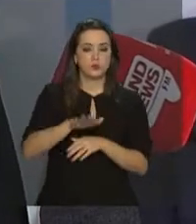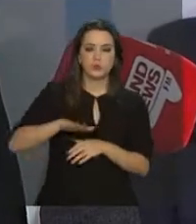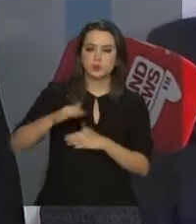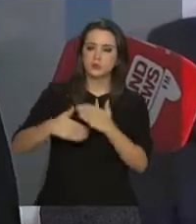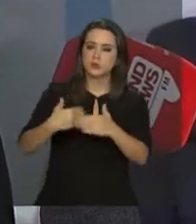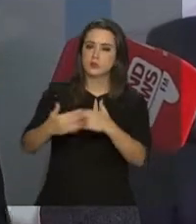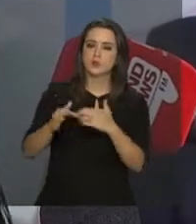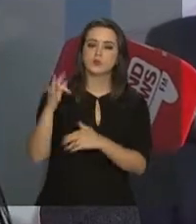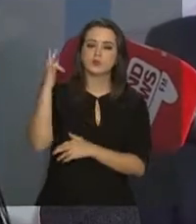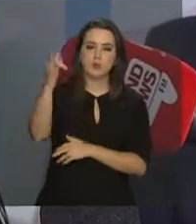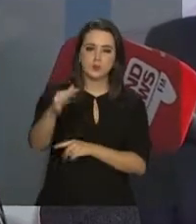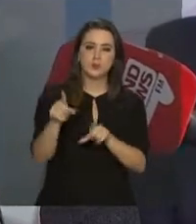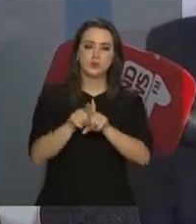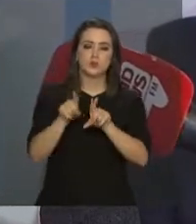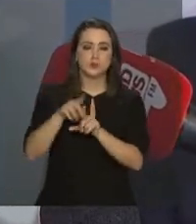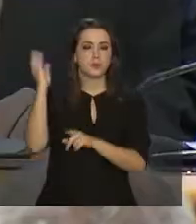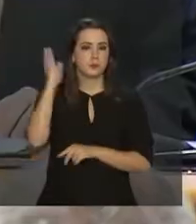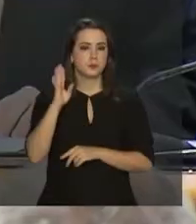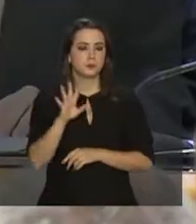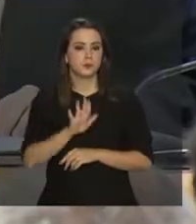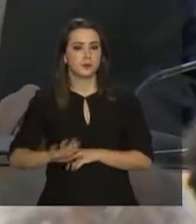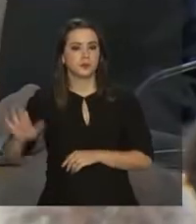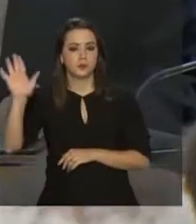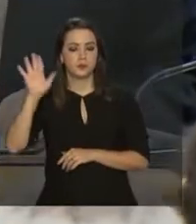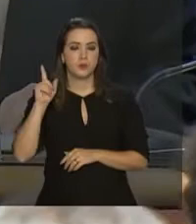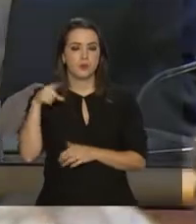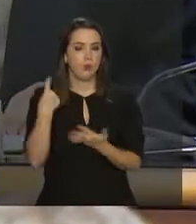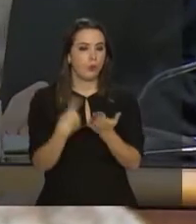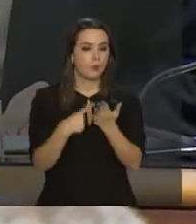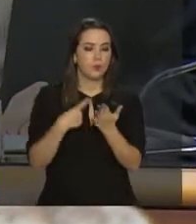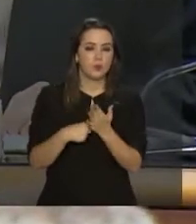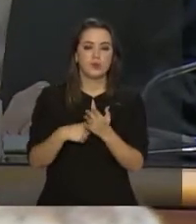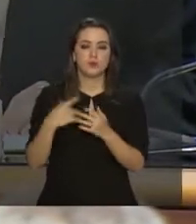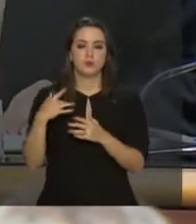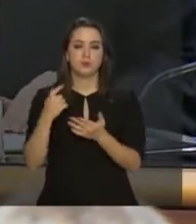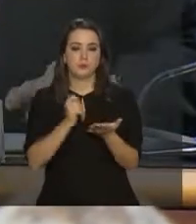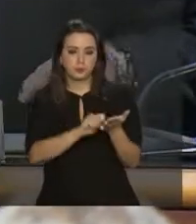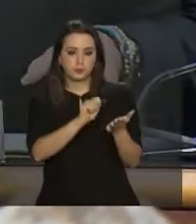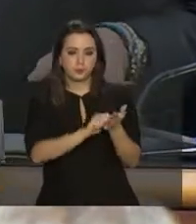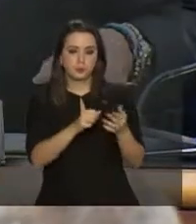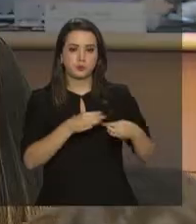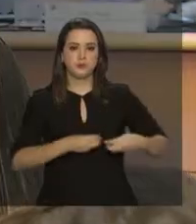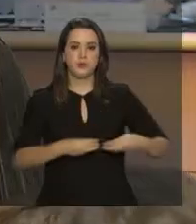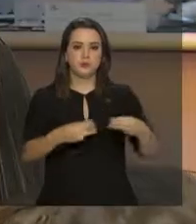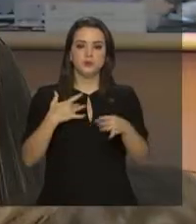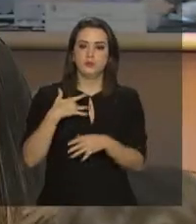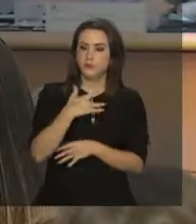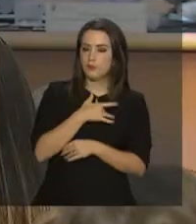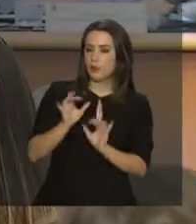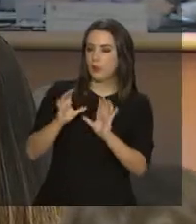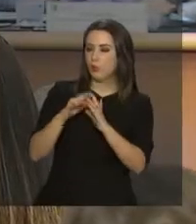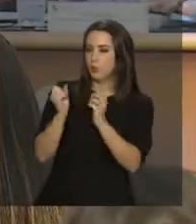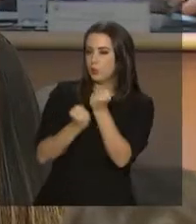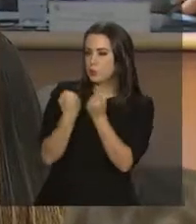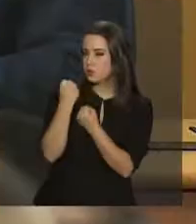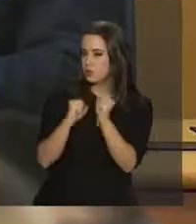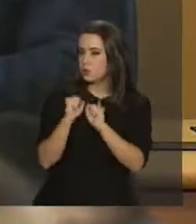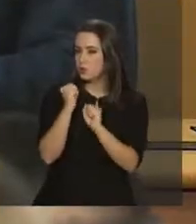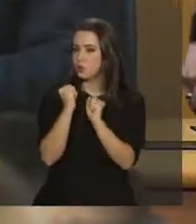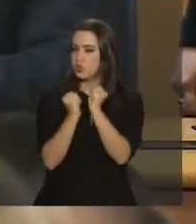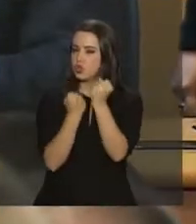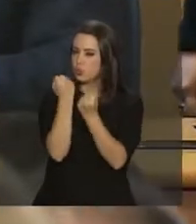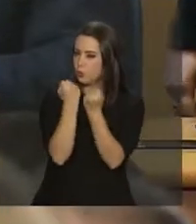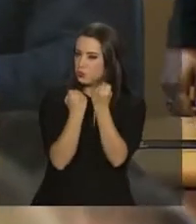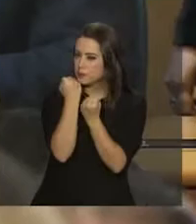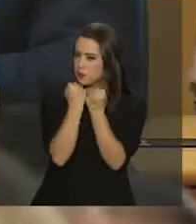próximas gerações no brasil inteiro um acordo assinado entre o ministério da saúde representantes do setor produtivo abrange